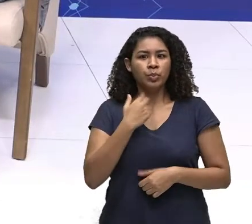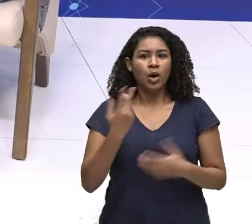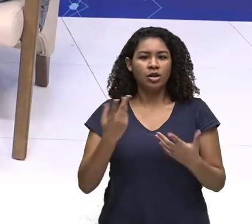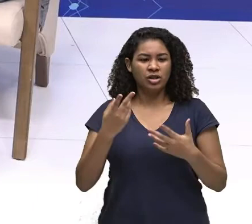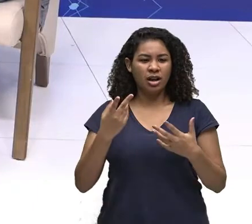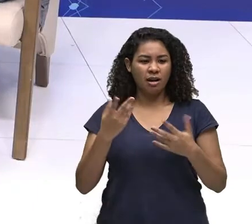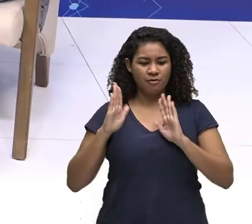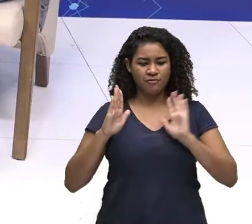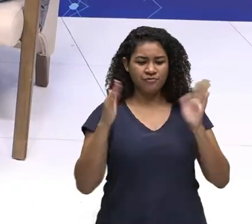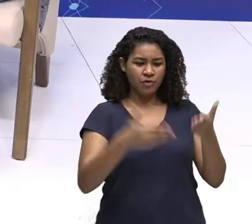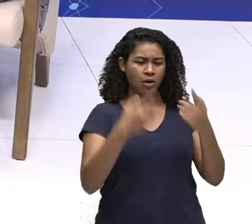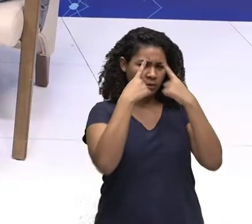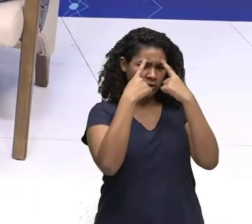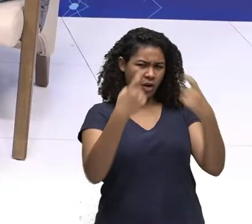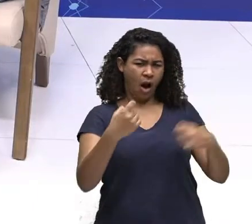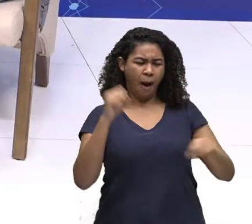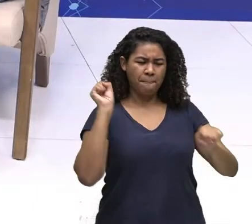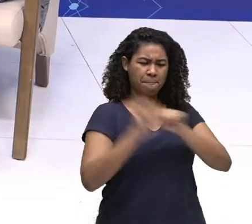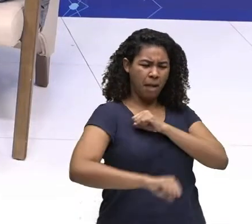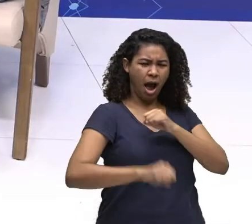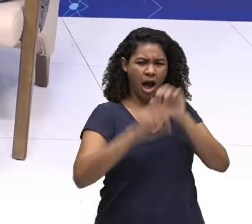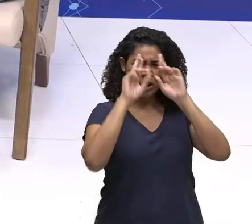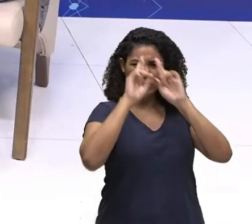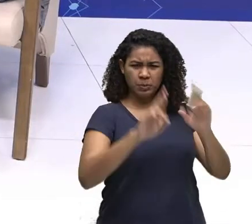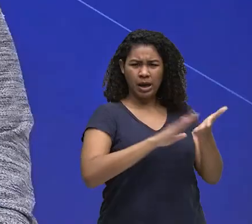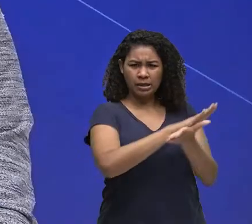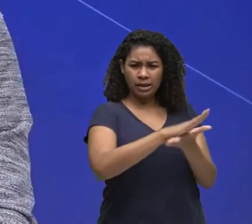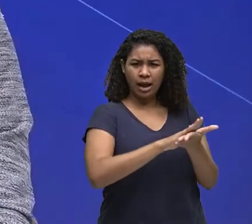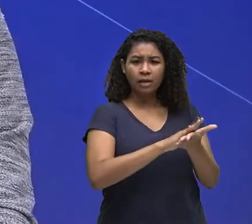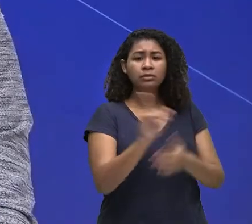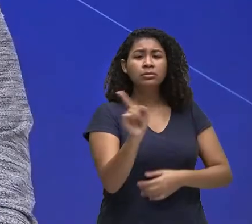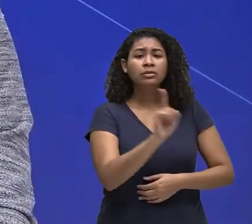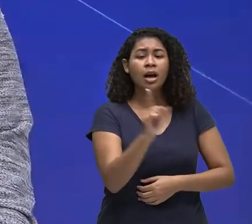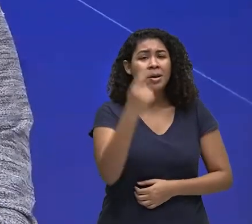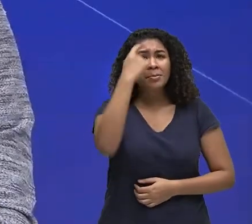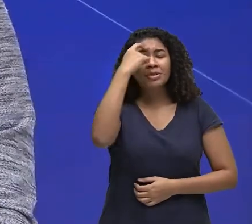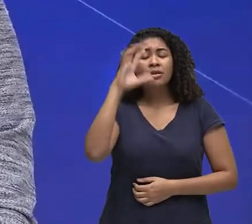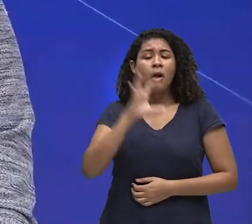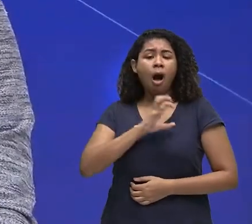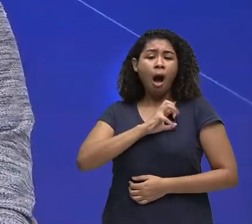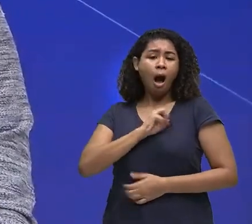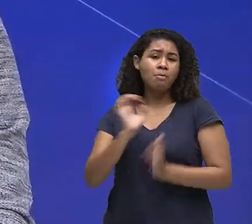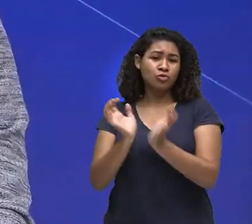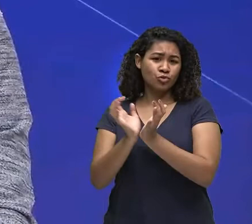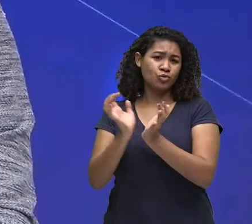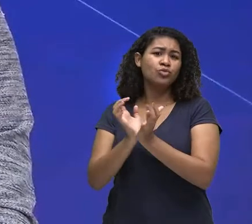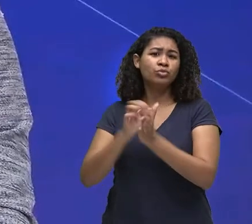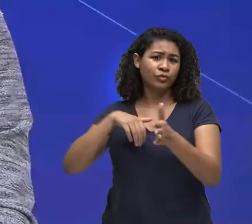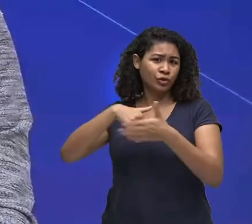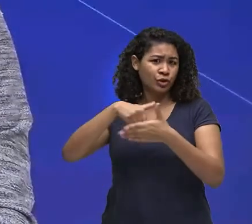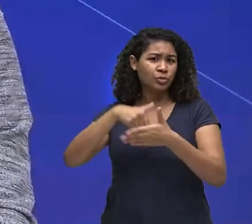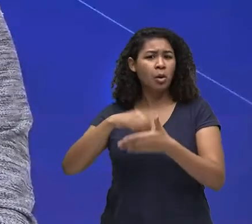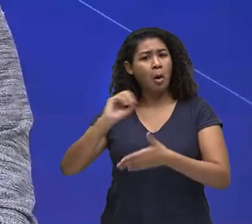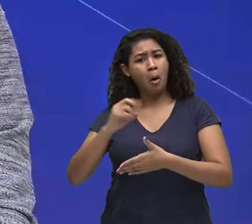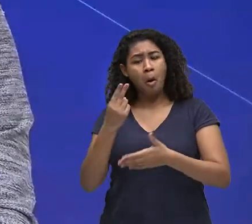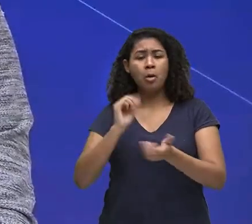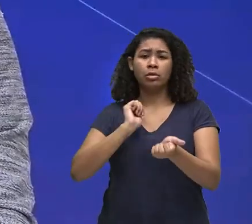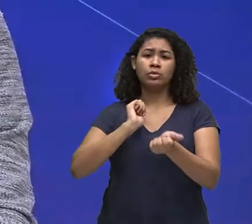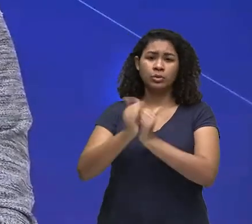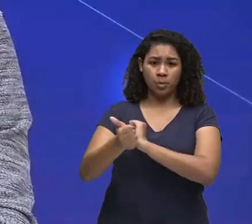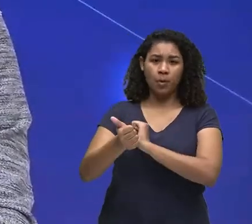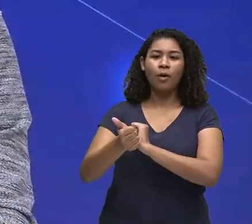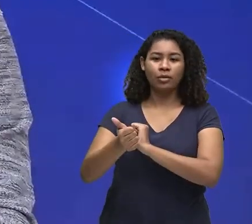em agressão, em desrespeito, não, é uma questão pelo amor que você sente em relação àquele time ou àquele esporte.